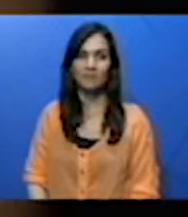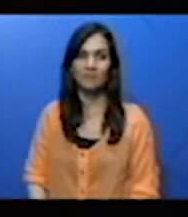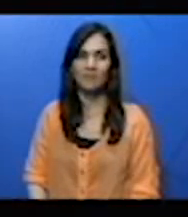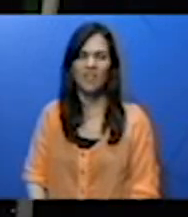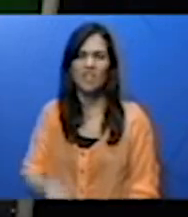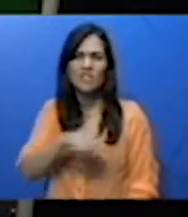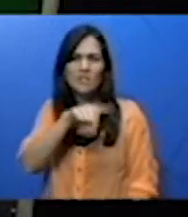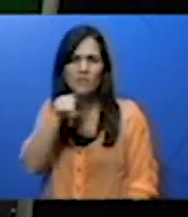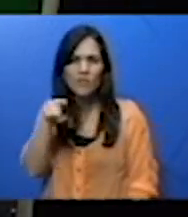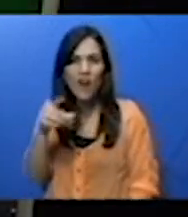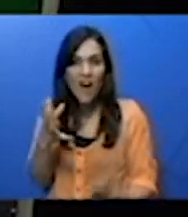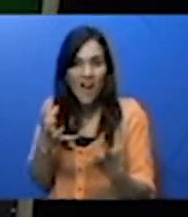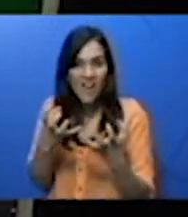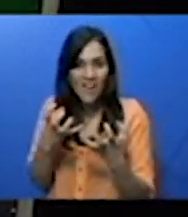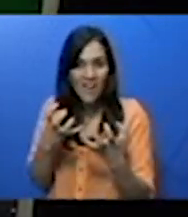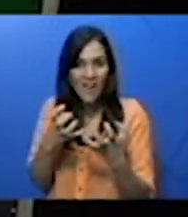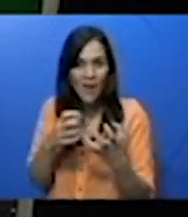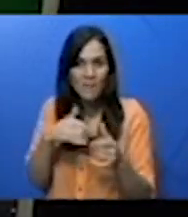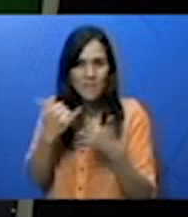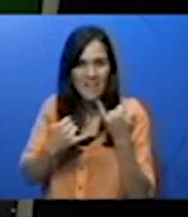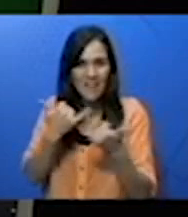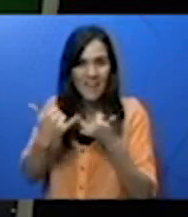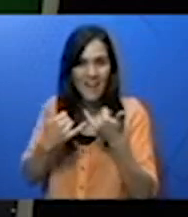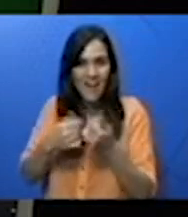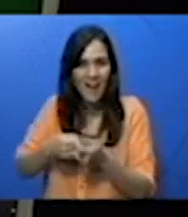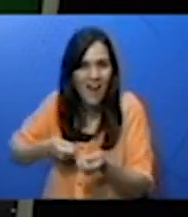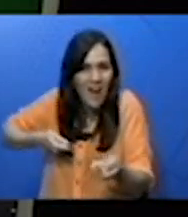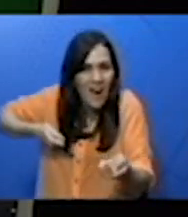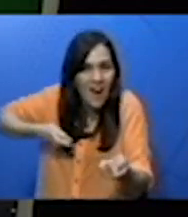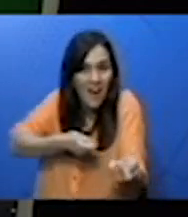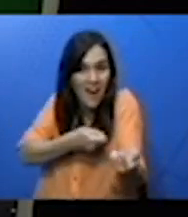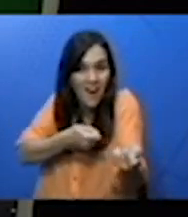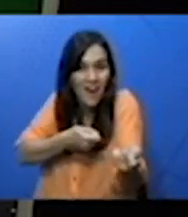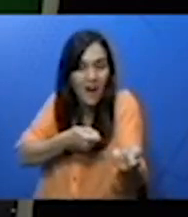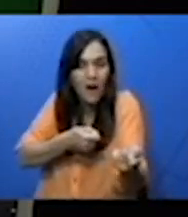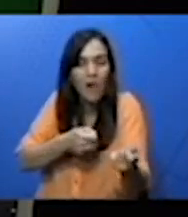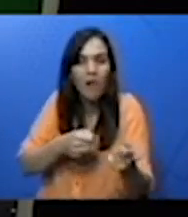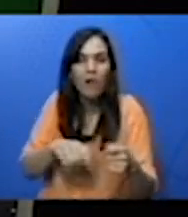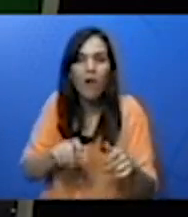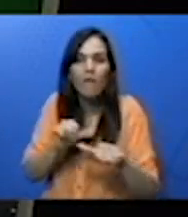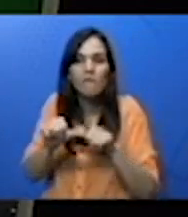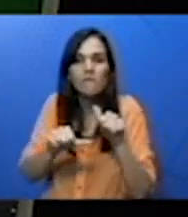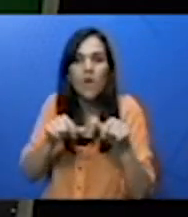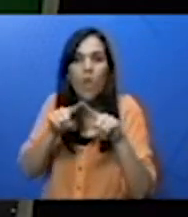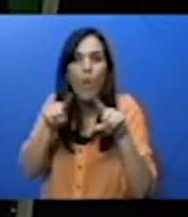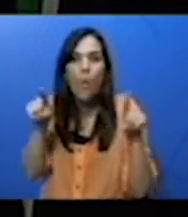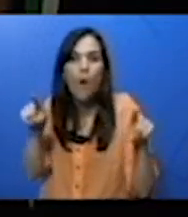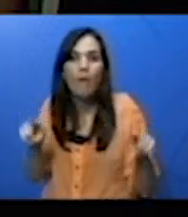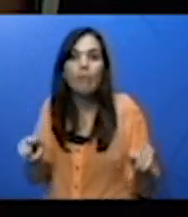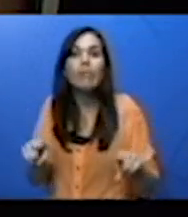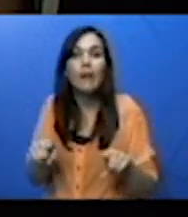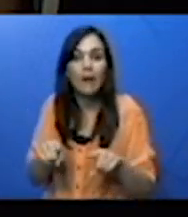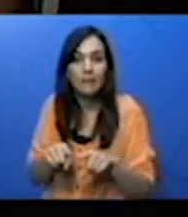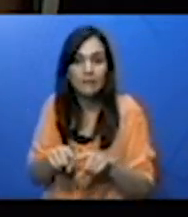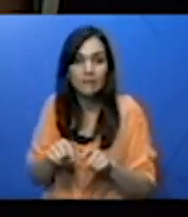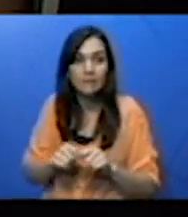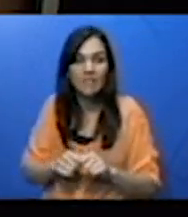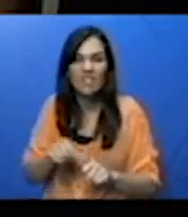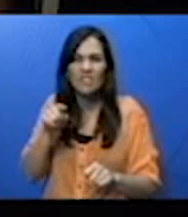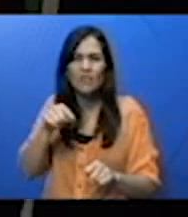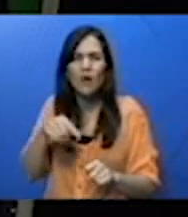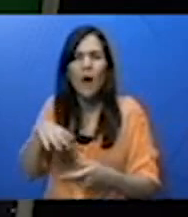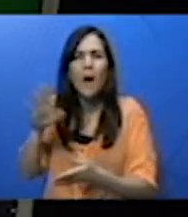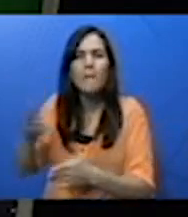Se quiser jogar bilhar, ela se torna quadrada. Se basquete for